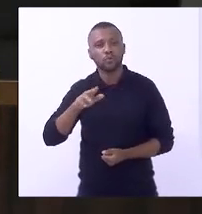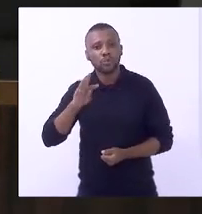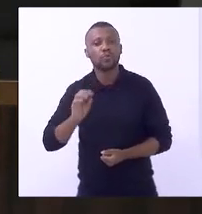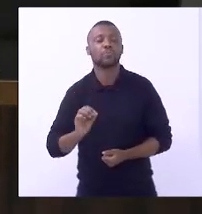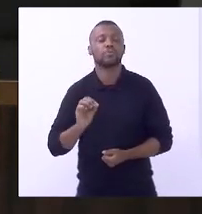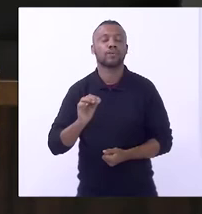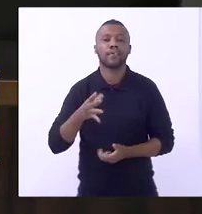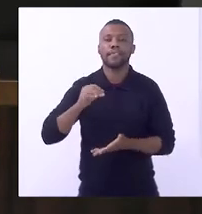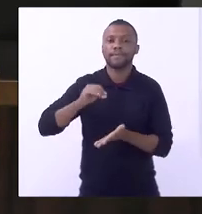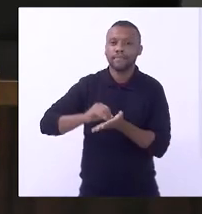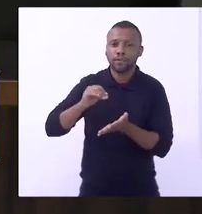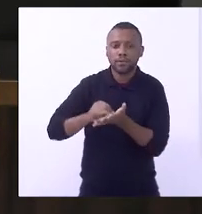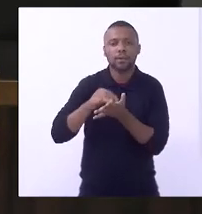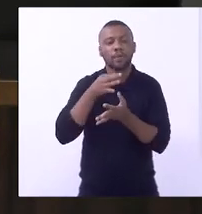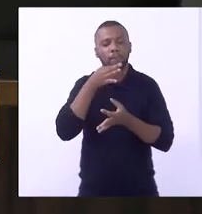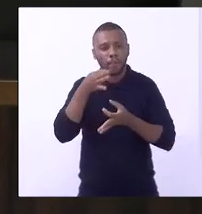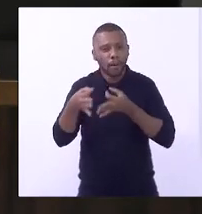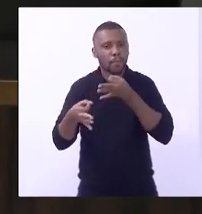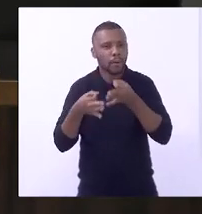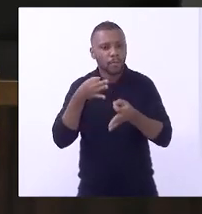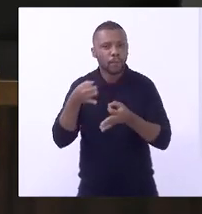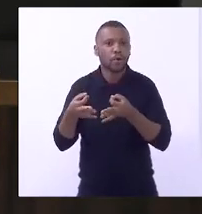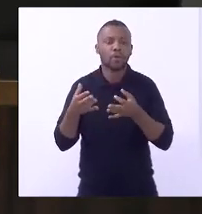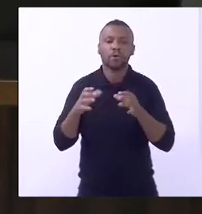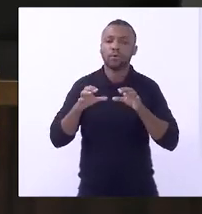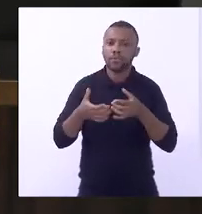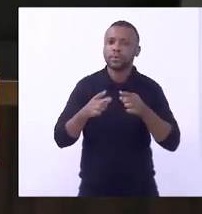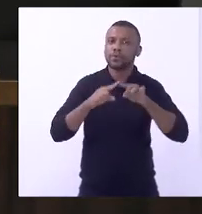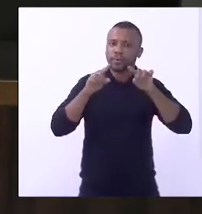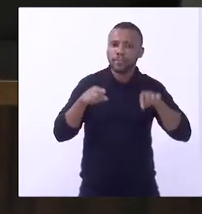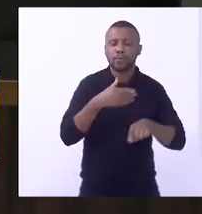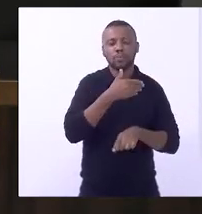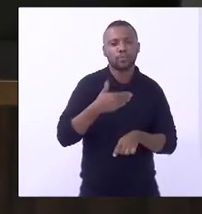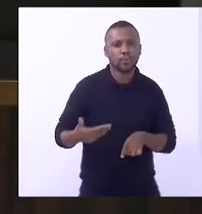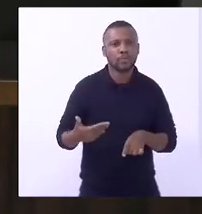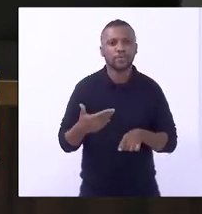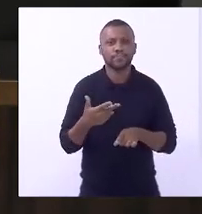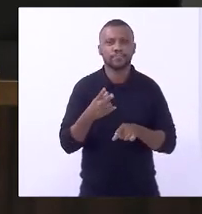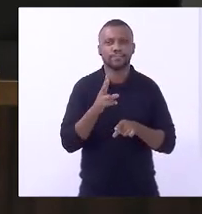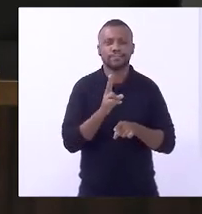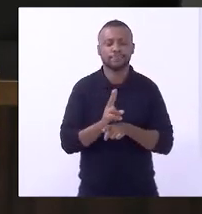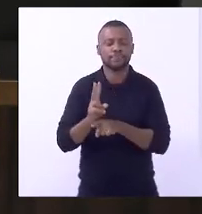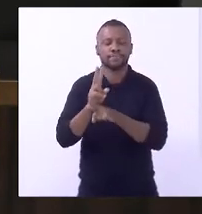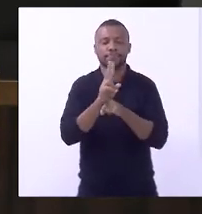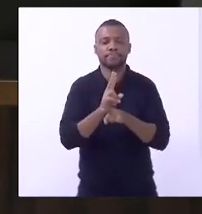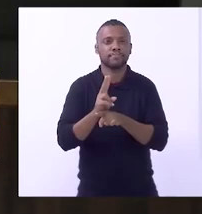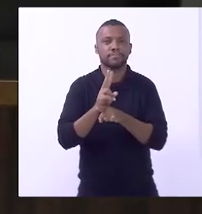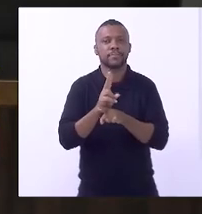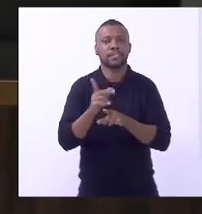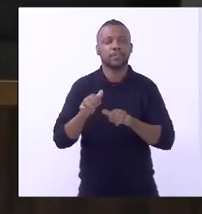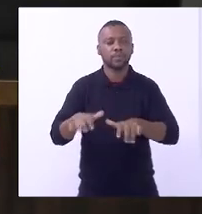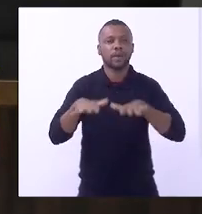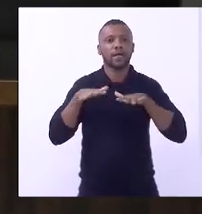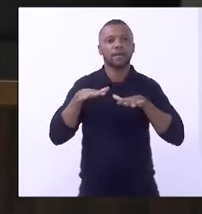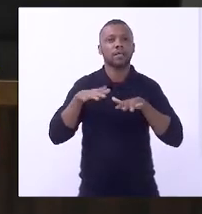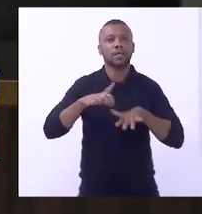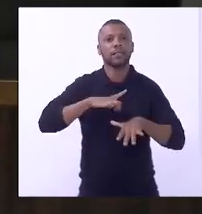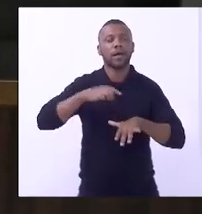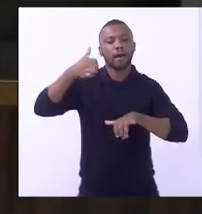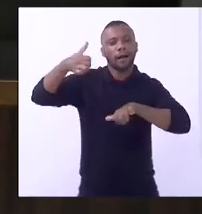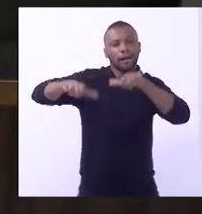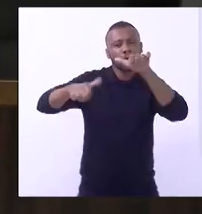Comissões de Constituição e Justiça, Servidores Públicos, Segurança Pública e Orçamento, as emendas de plenário. Para emitir parecer pela Comissão de Constituição e